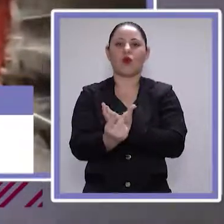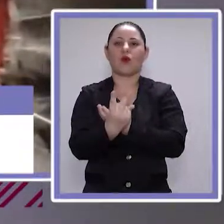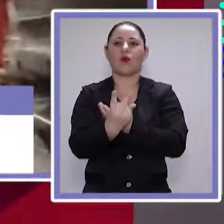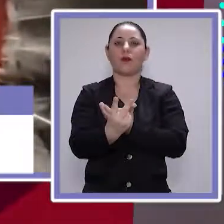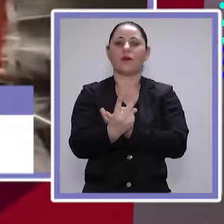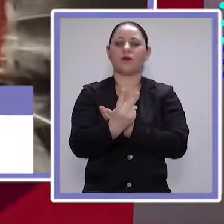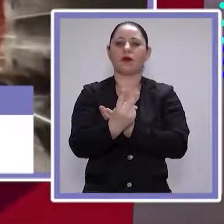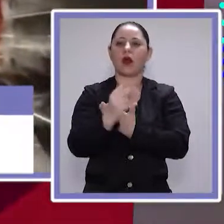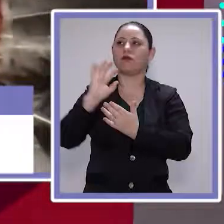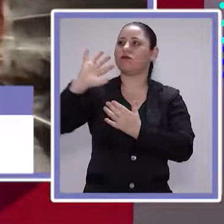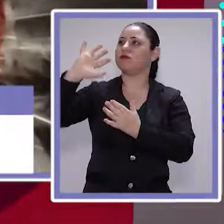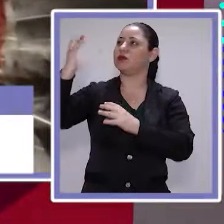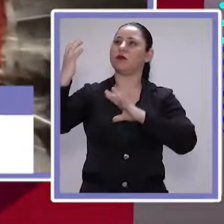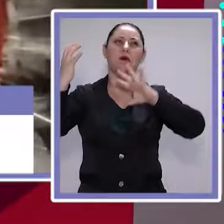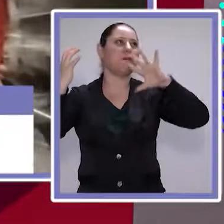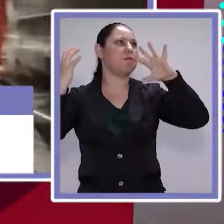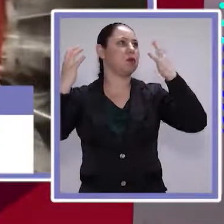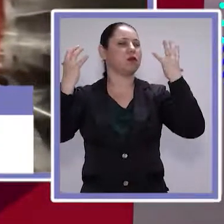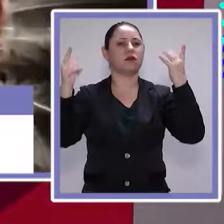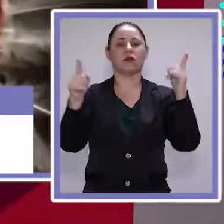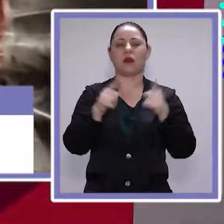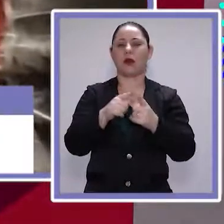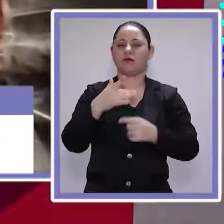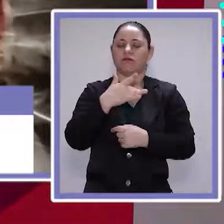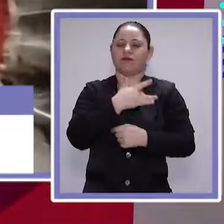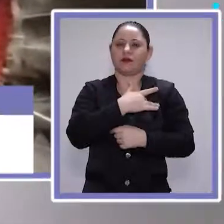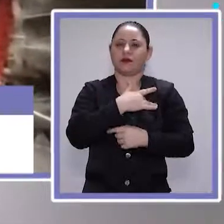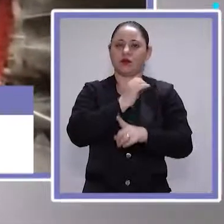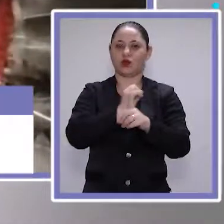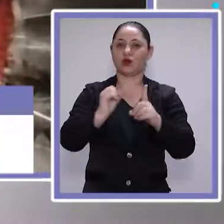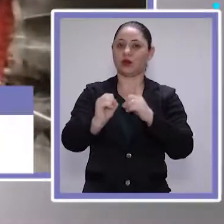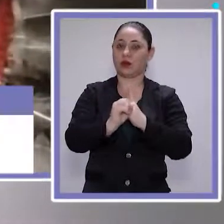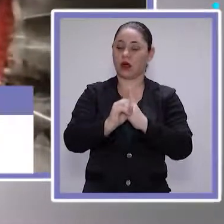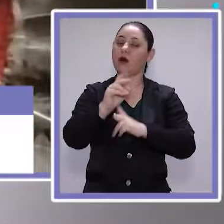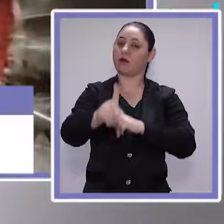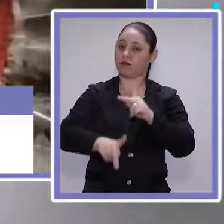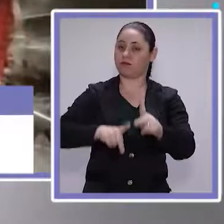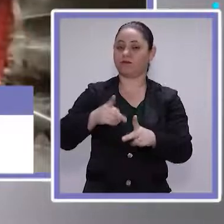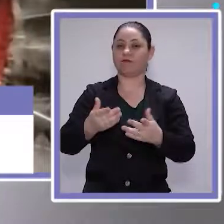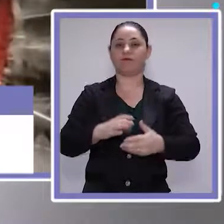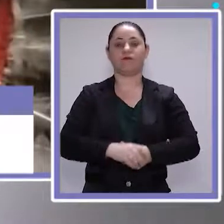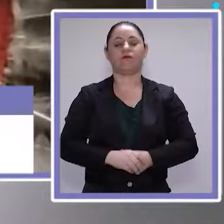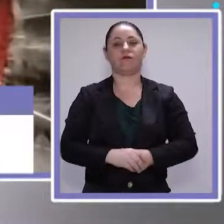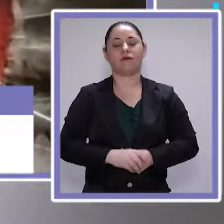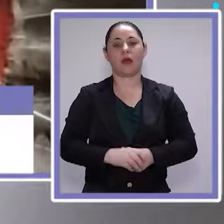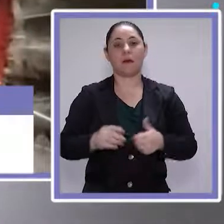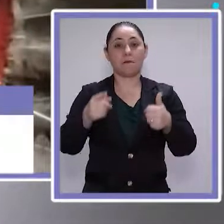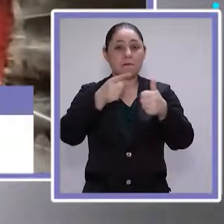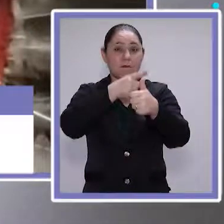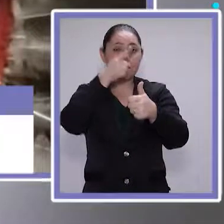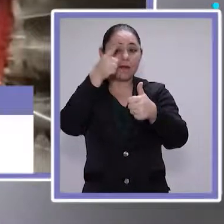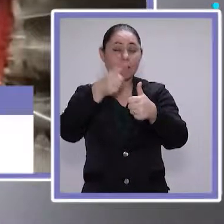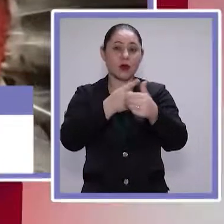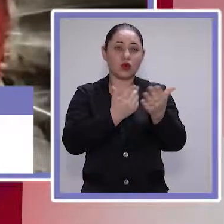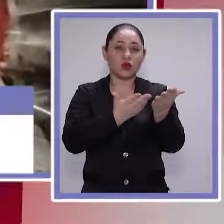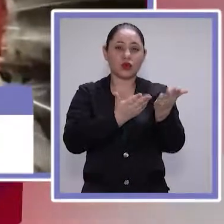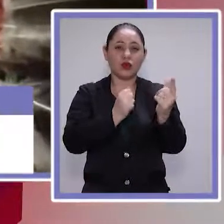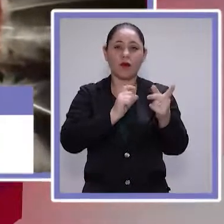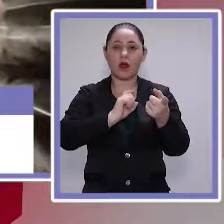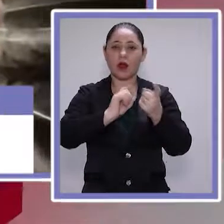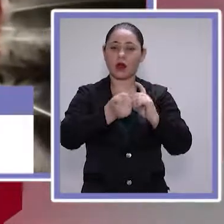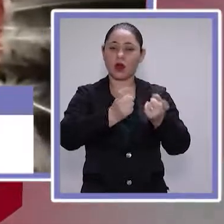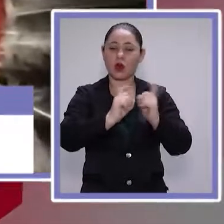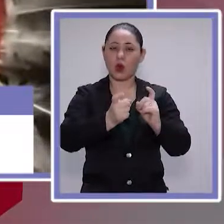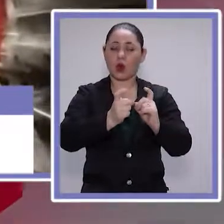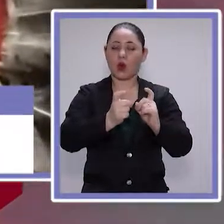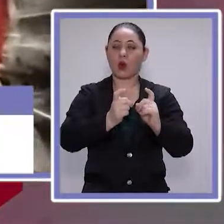socioambiental em torno das mudanças climáticas para sensibilizar a sociedade civil. Olha que importante. Então, pela primeira vez, uma juventude